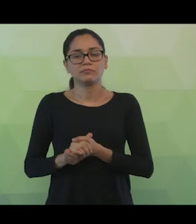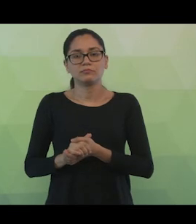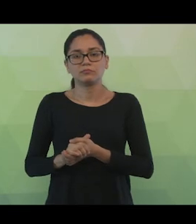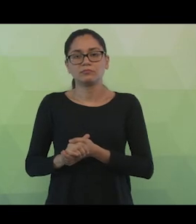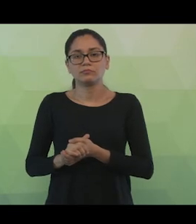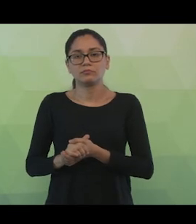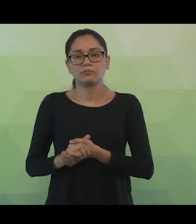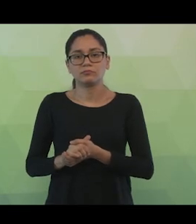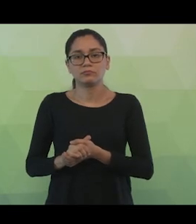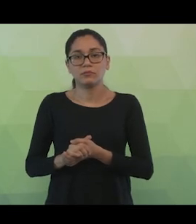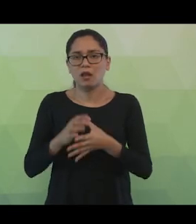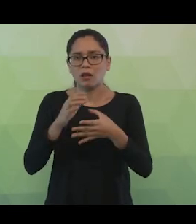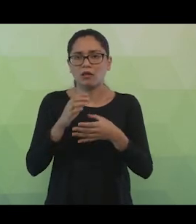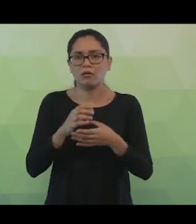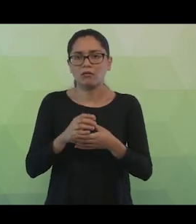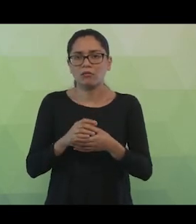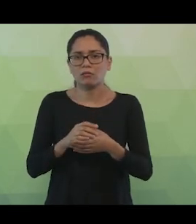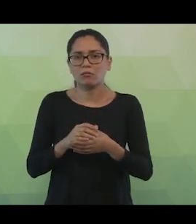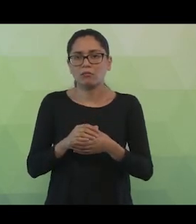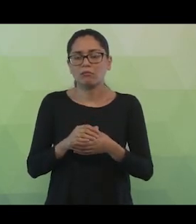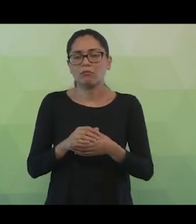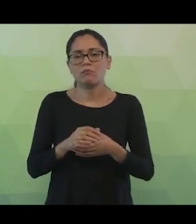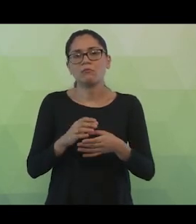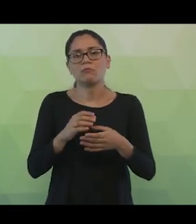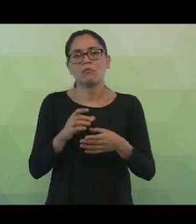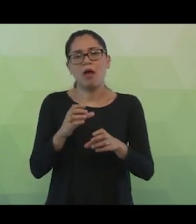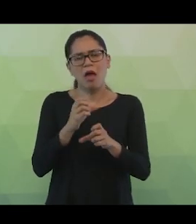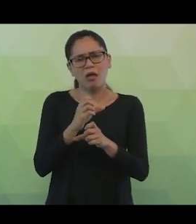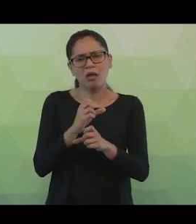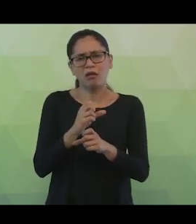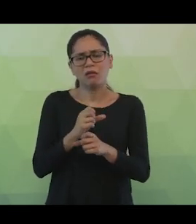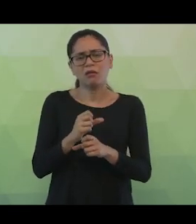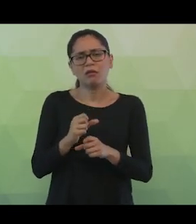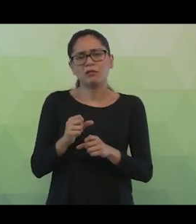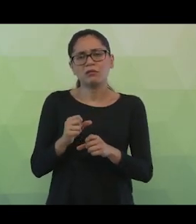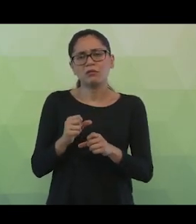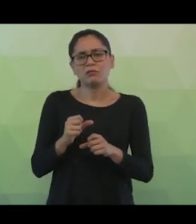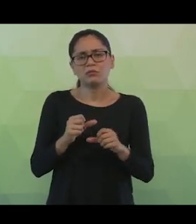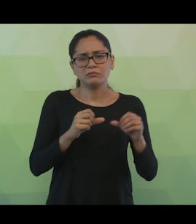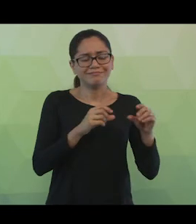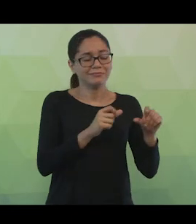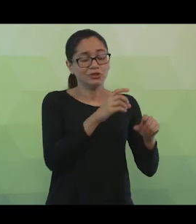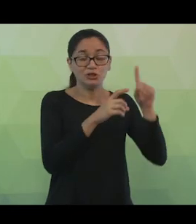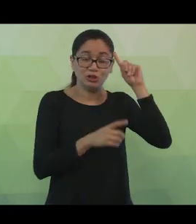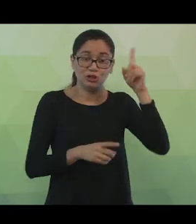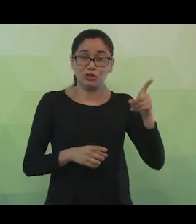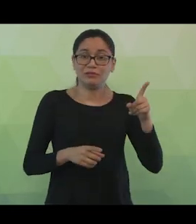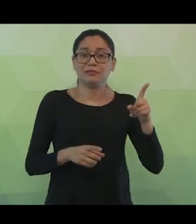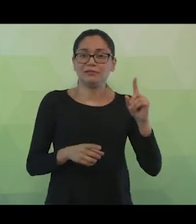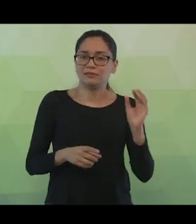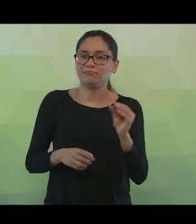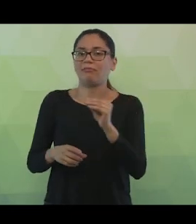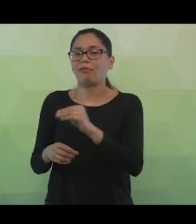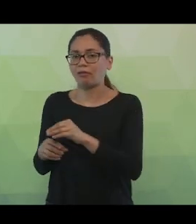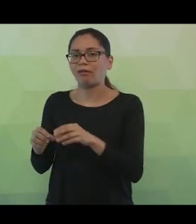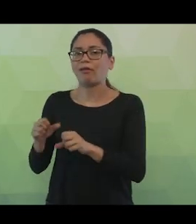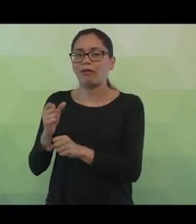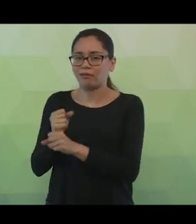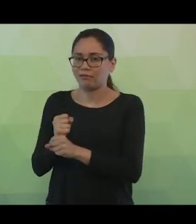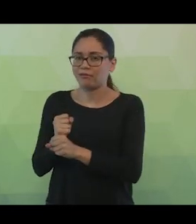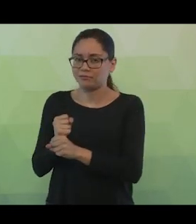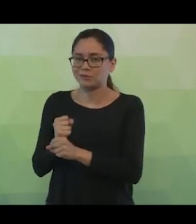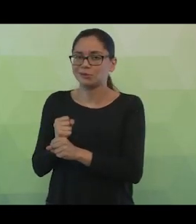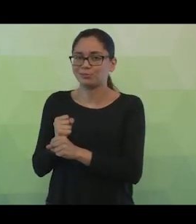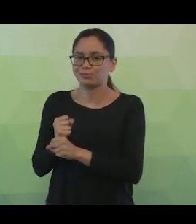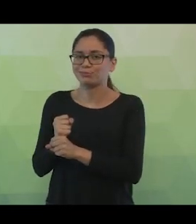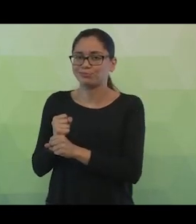à conta que vai ser realizada para que possamos converter dias em anos. Então eu falo